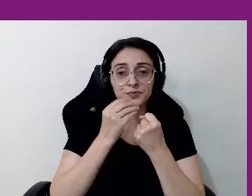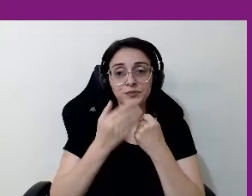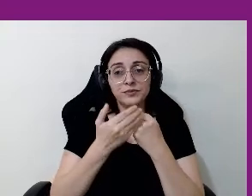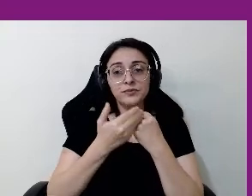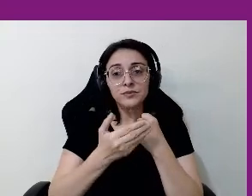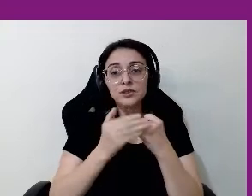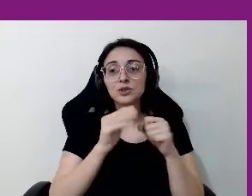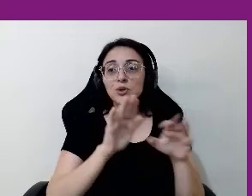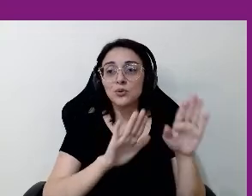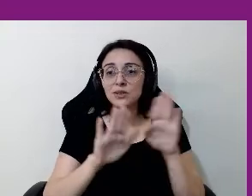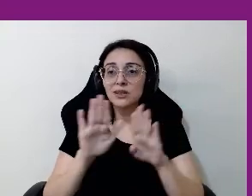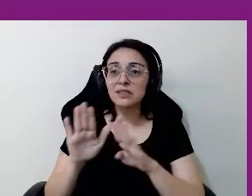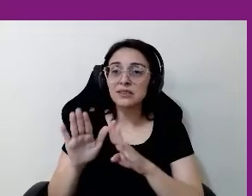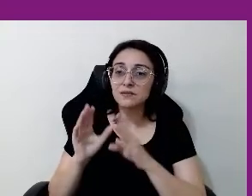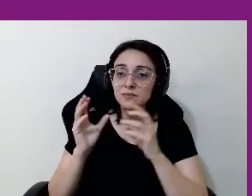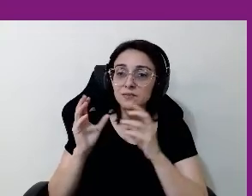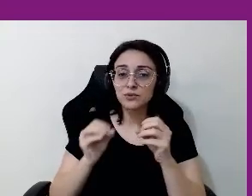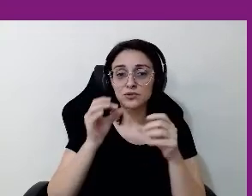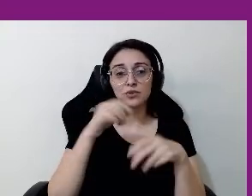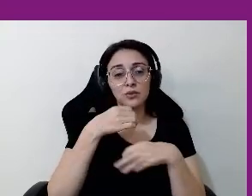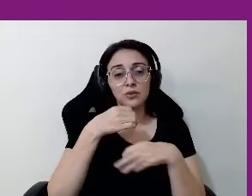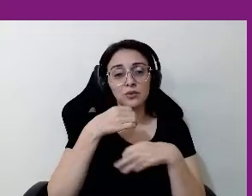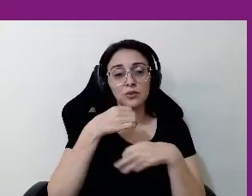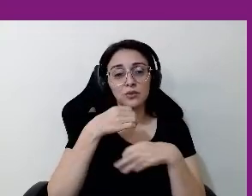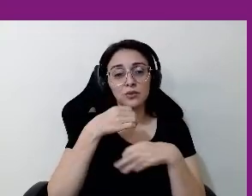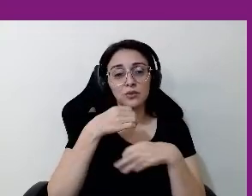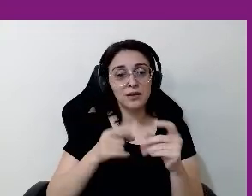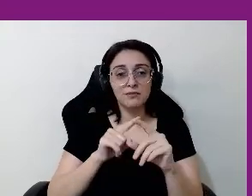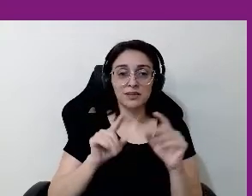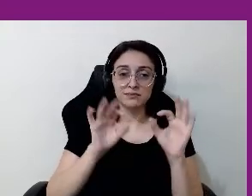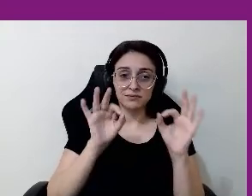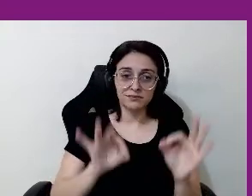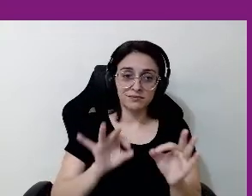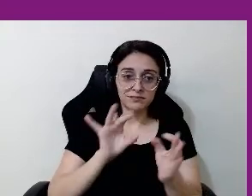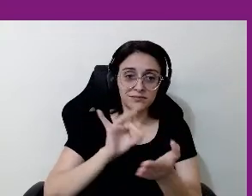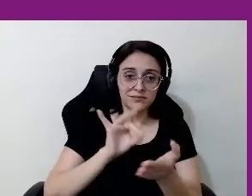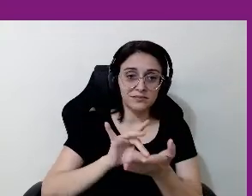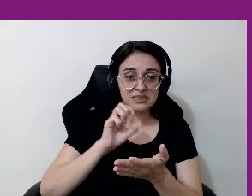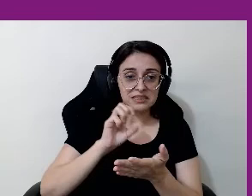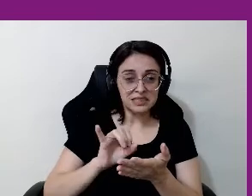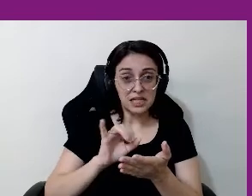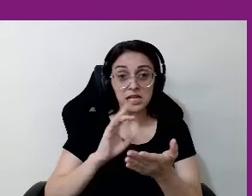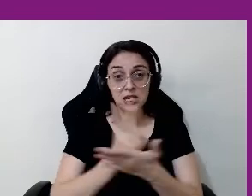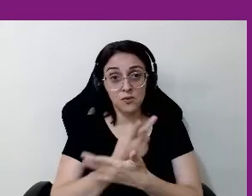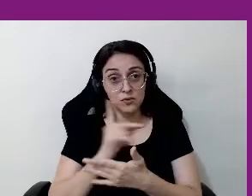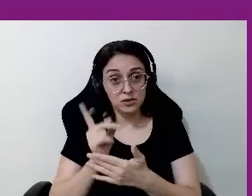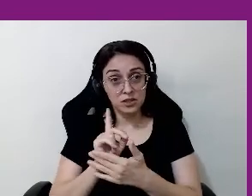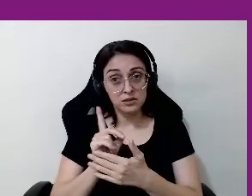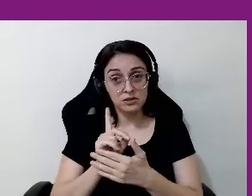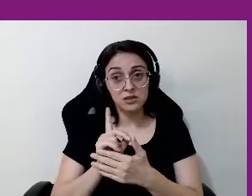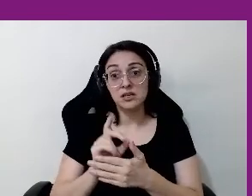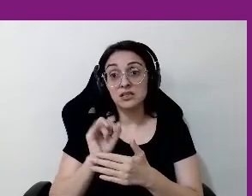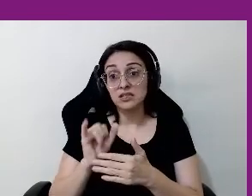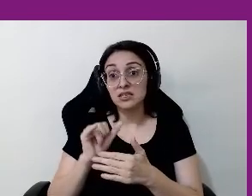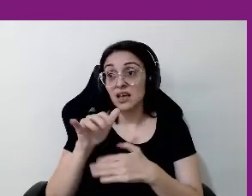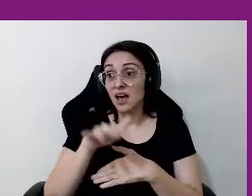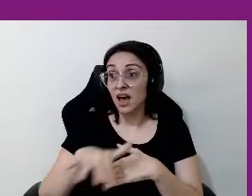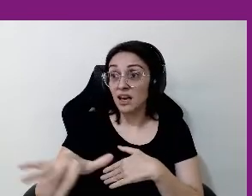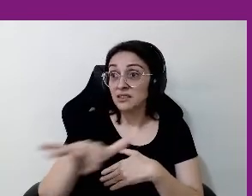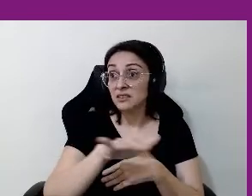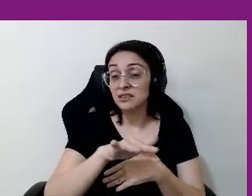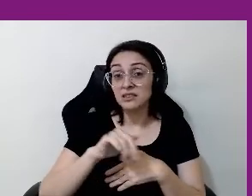os cuidados que foram comentados. Mas, efetivamente, quando isso não acontece, quando a gente tem essa área